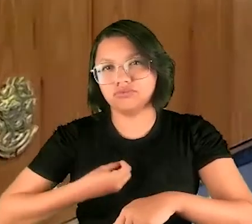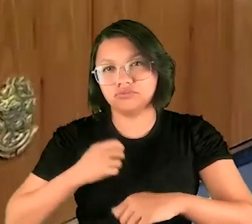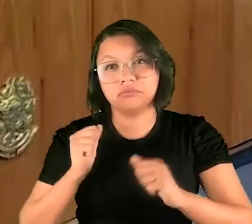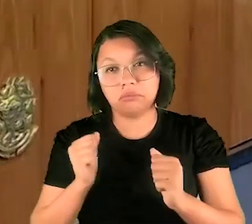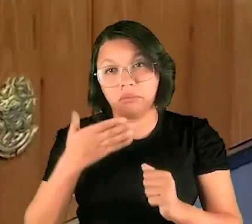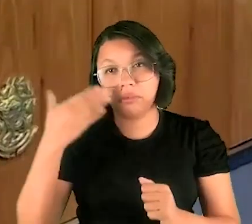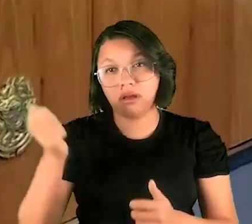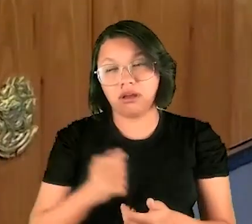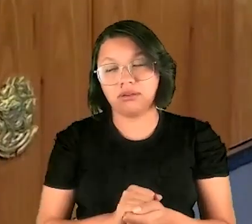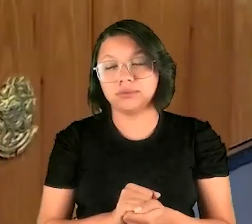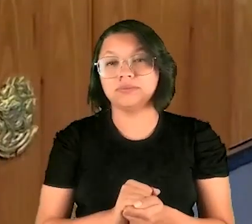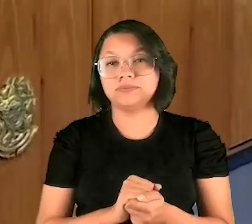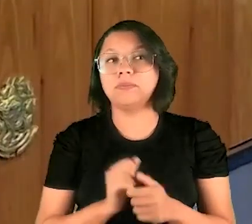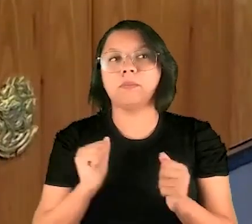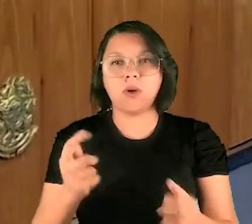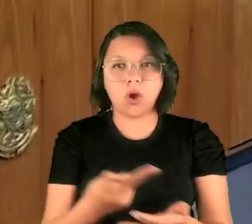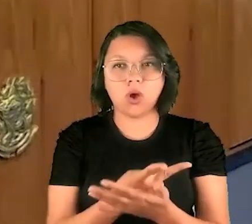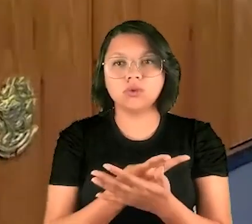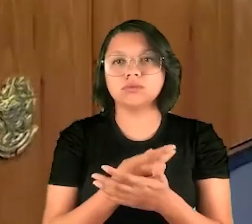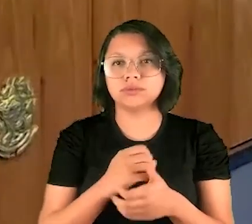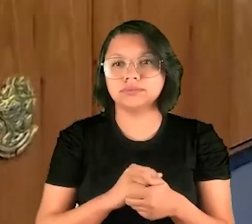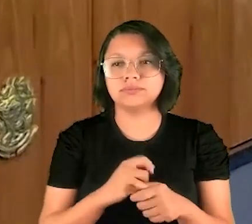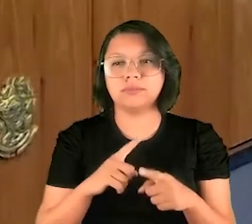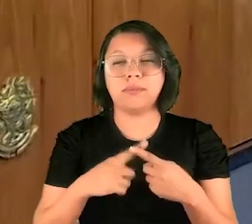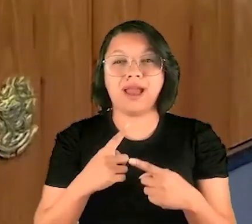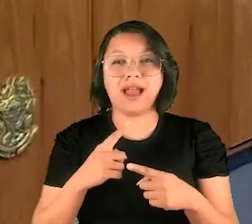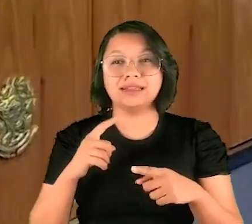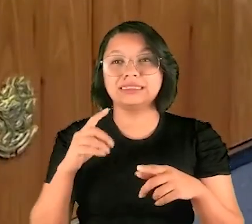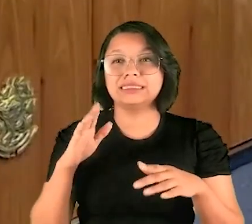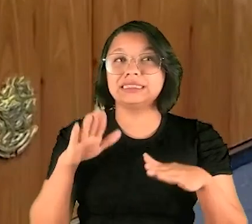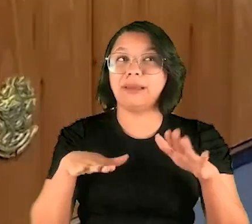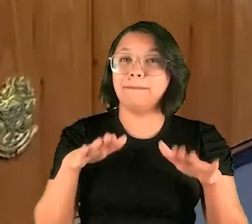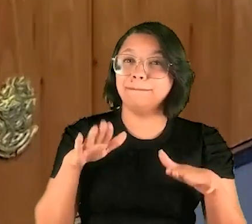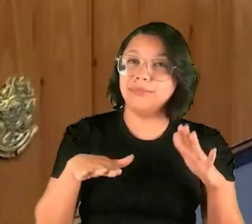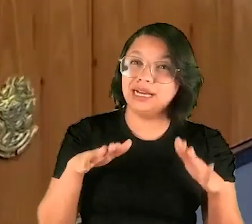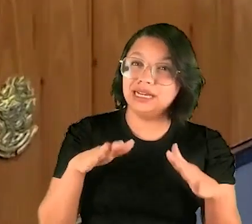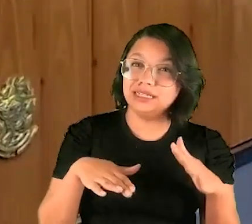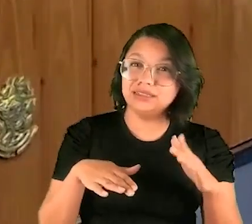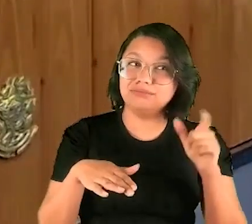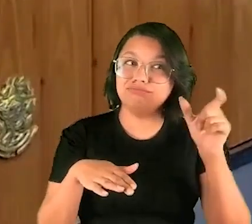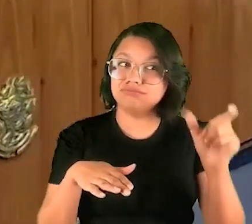Isso realmente pode estar acontecendo. Mas varia muito de caso a caso.